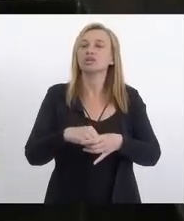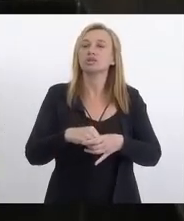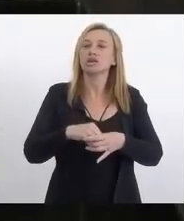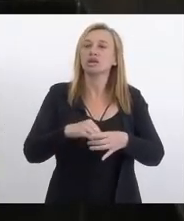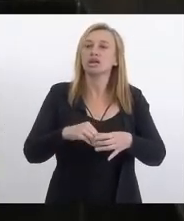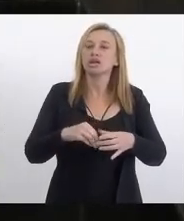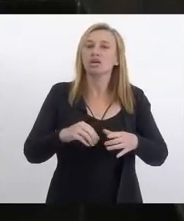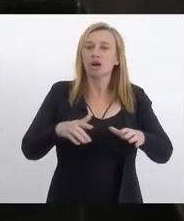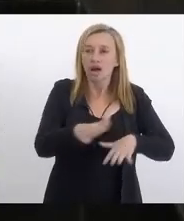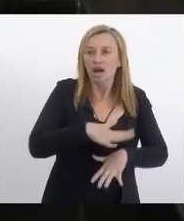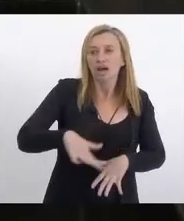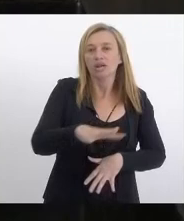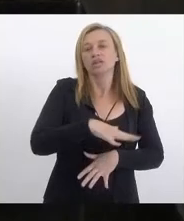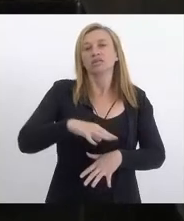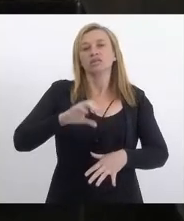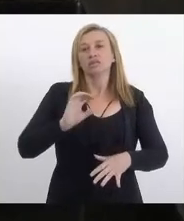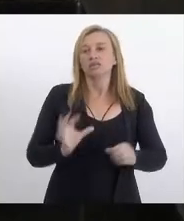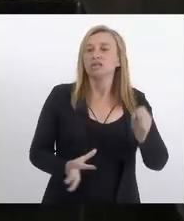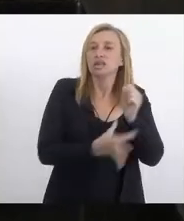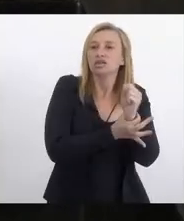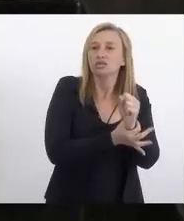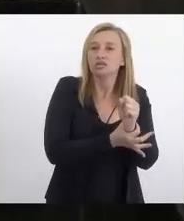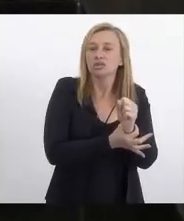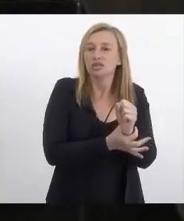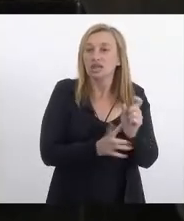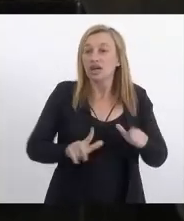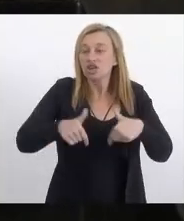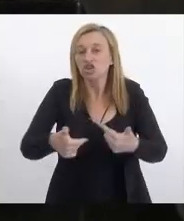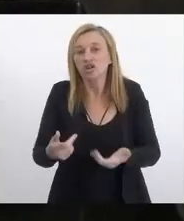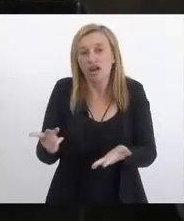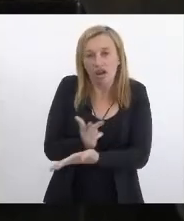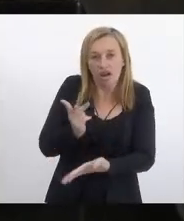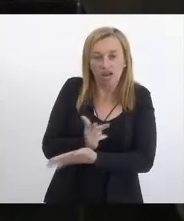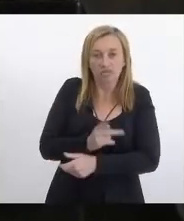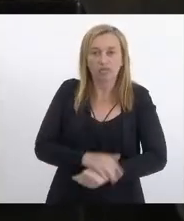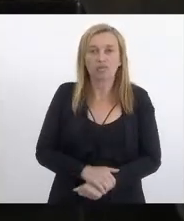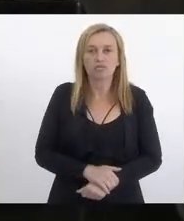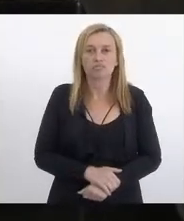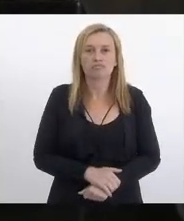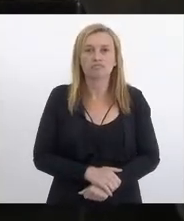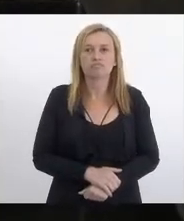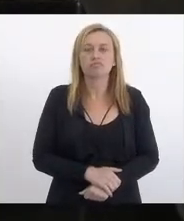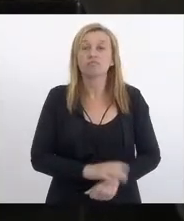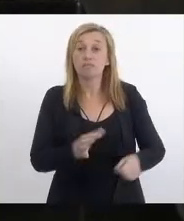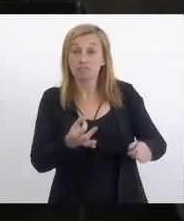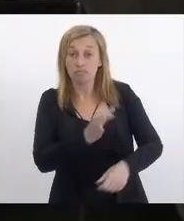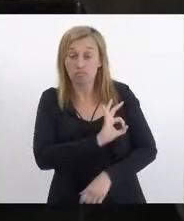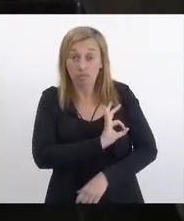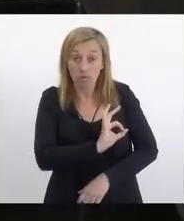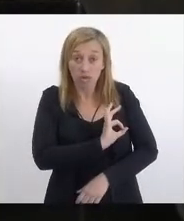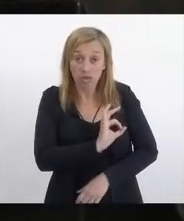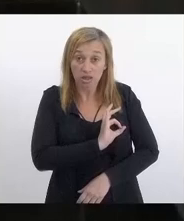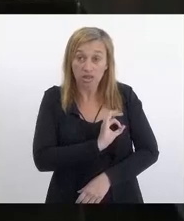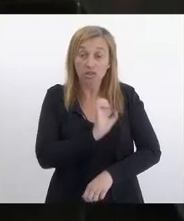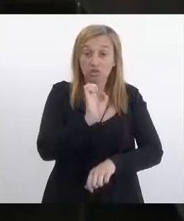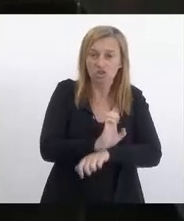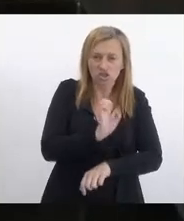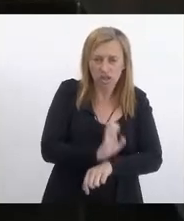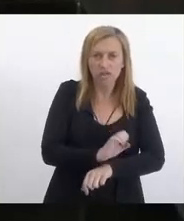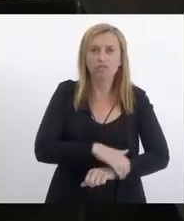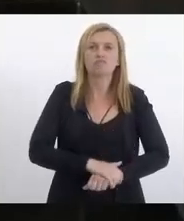adotam atitudes de vendeta. Os agentes do Estado, policiais ou